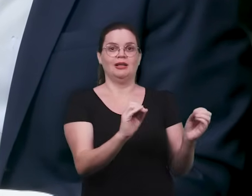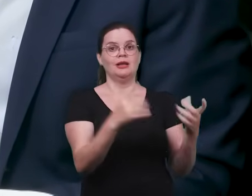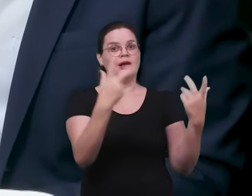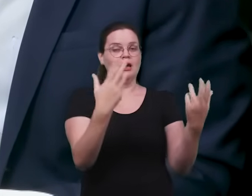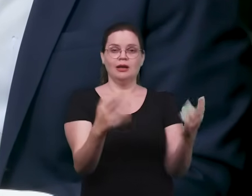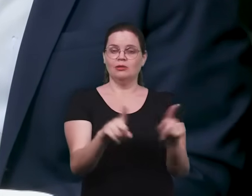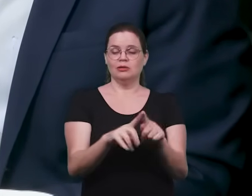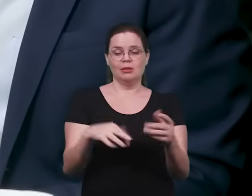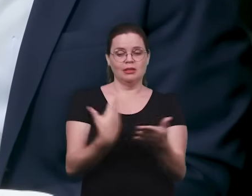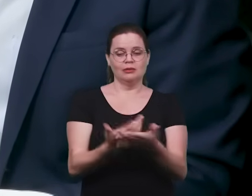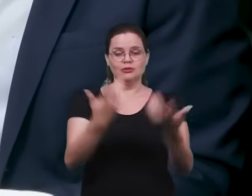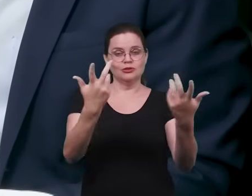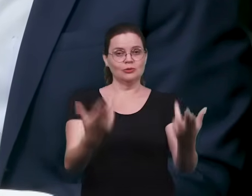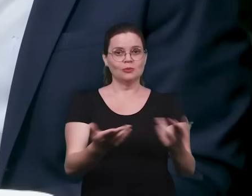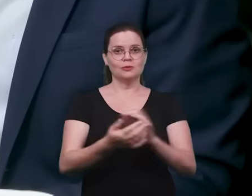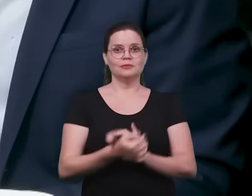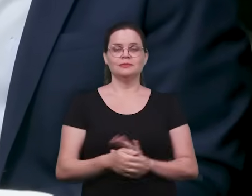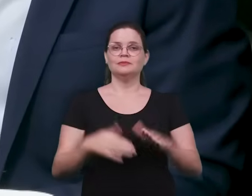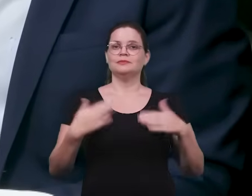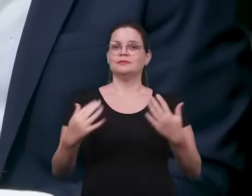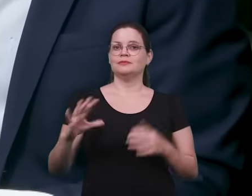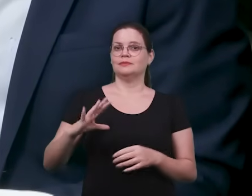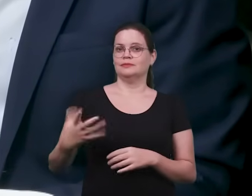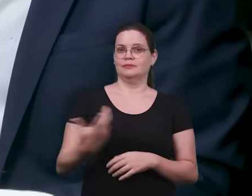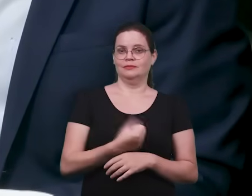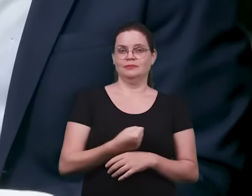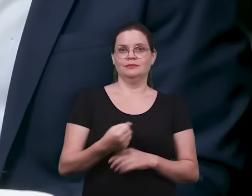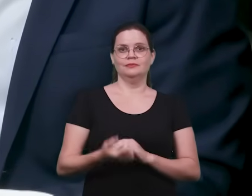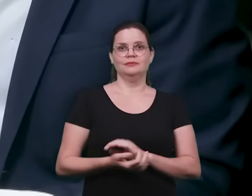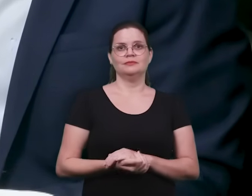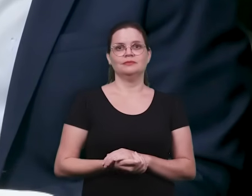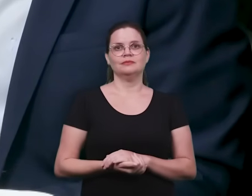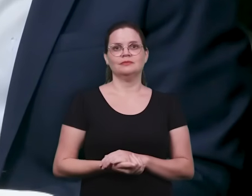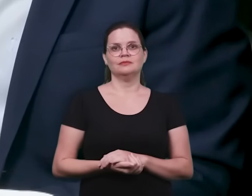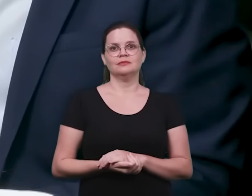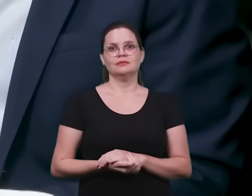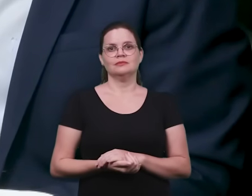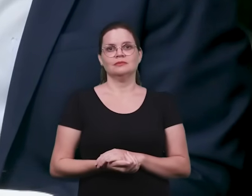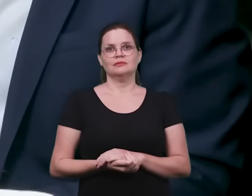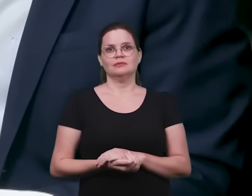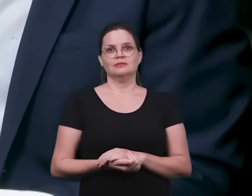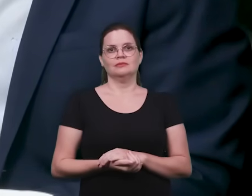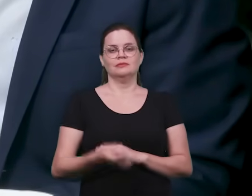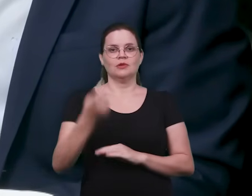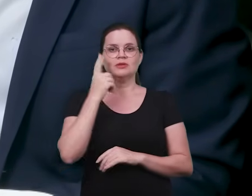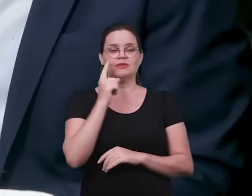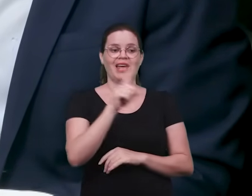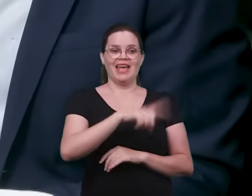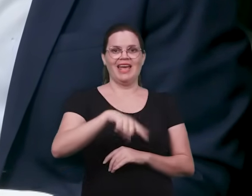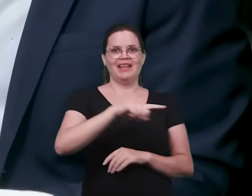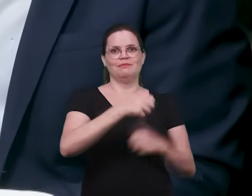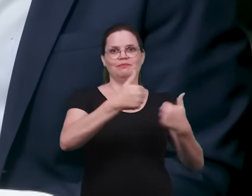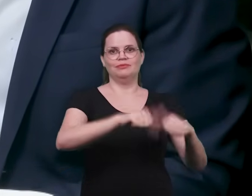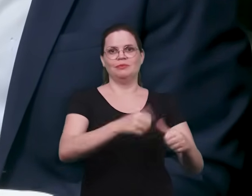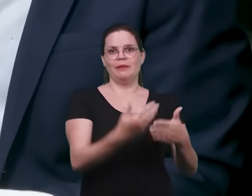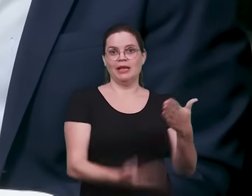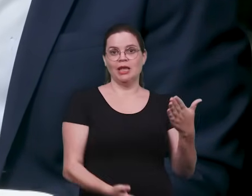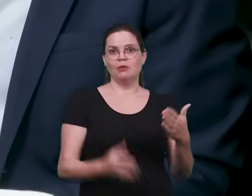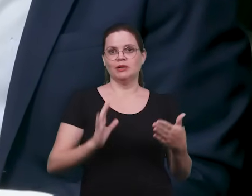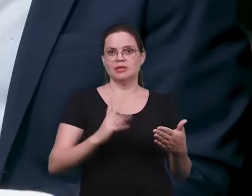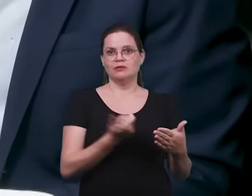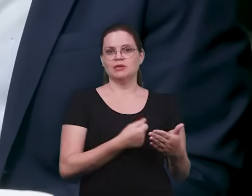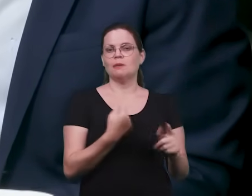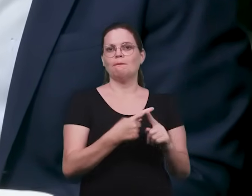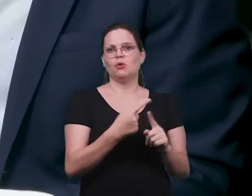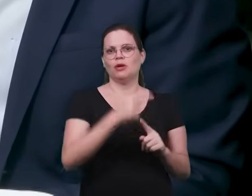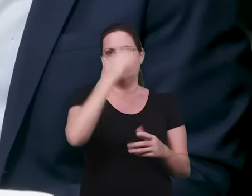Incredulidade. Então, a salvação ali foi... A reprovação deles ali foi pela incredulidade. Mas a aprovação